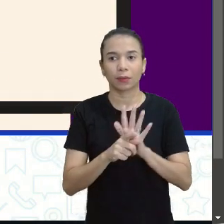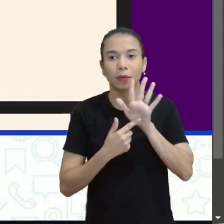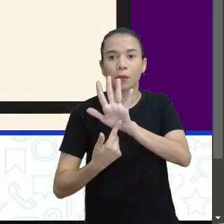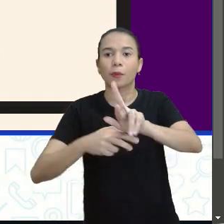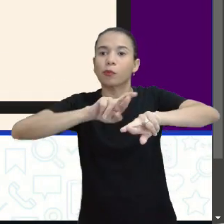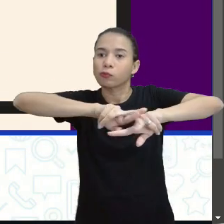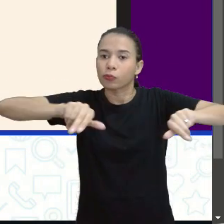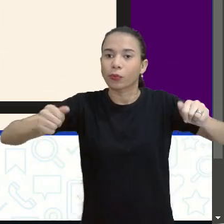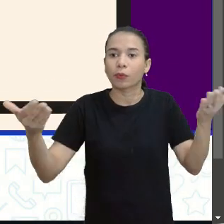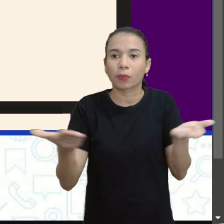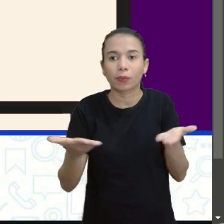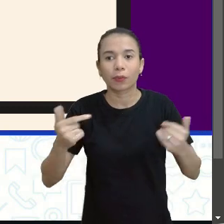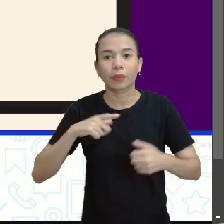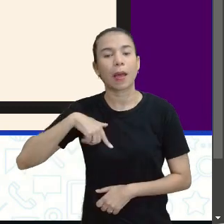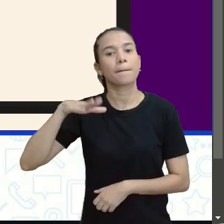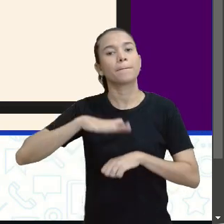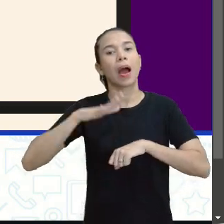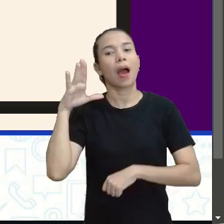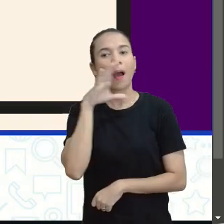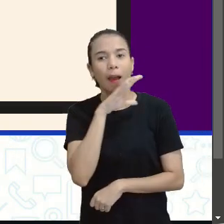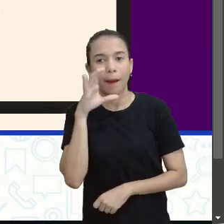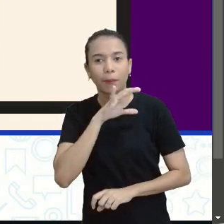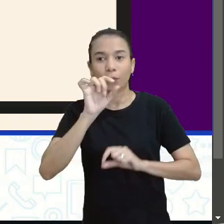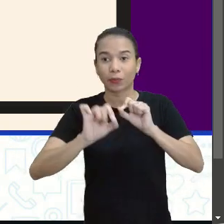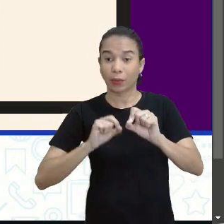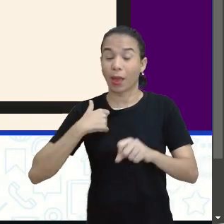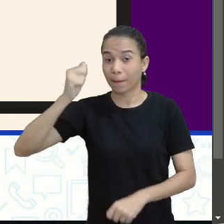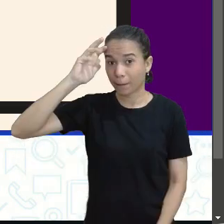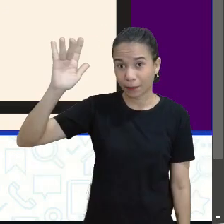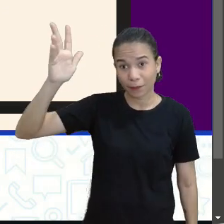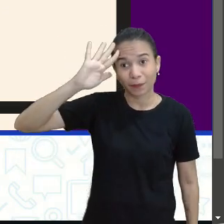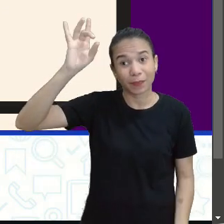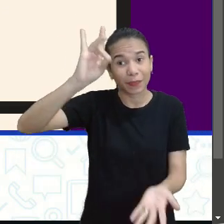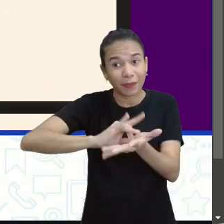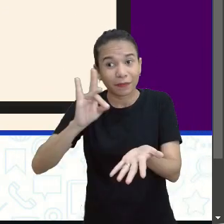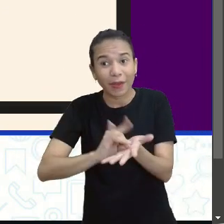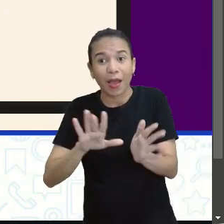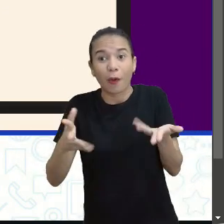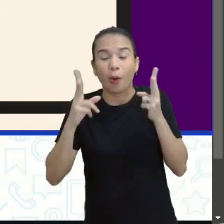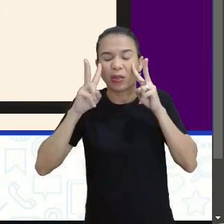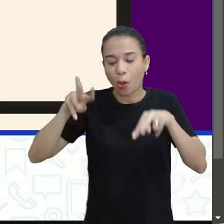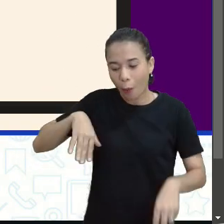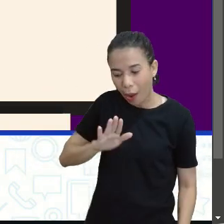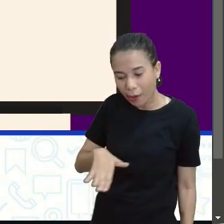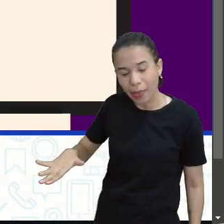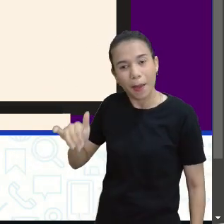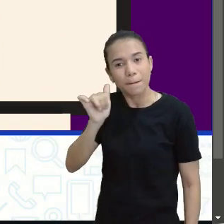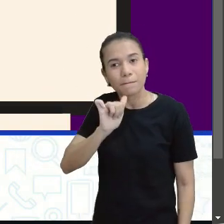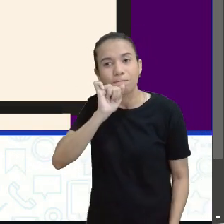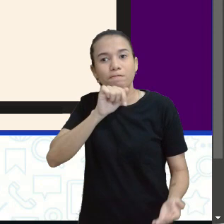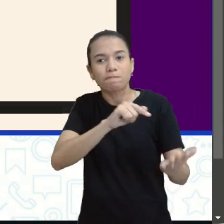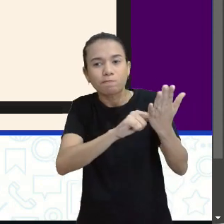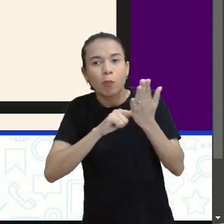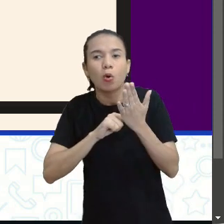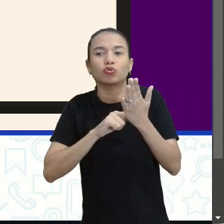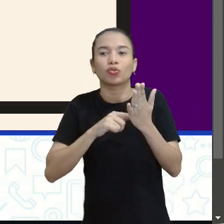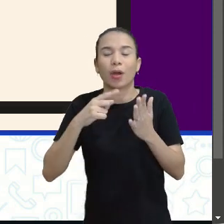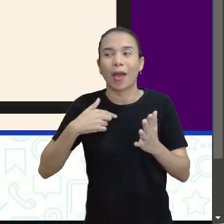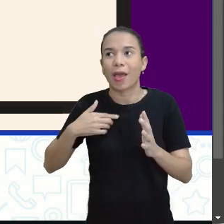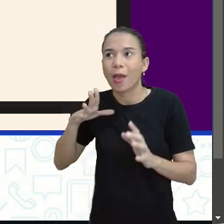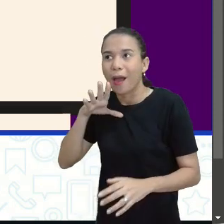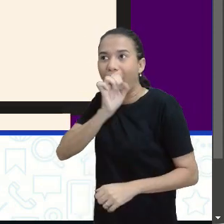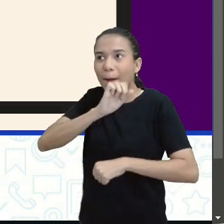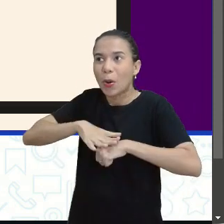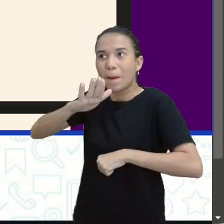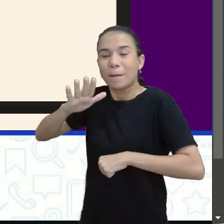do corredor que hoje em dia é o mais rápido. Meu sonho, na verdade, quando minha mãe mostrou, quando eu decidi, foi ser mais rápido